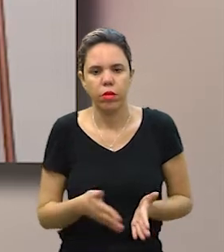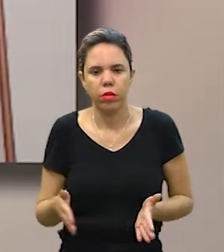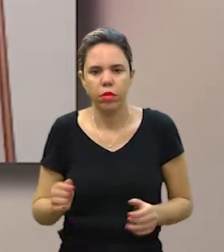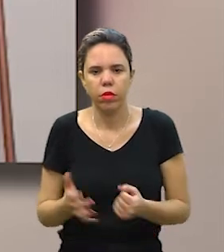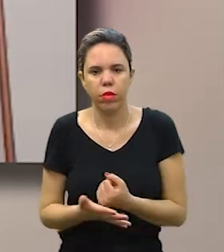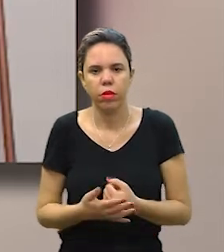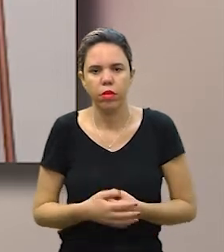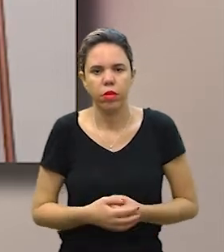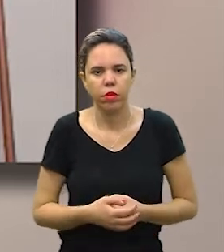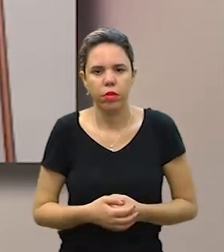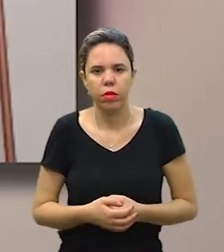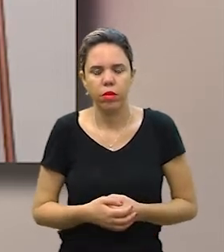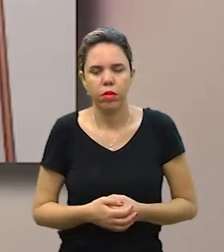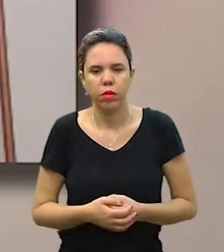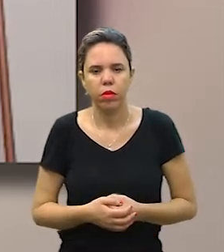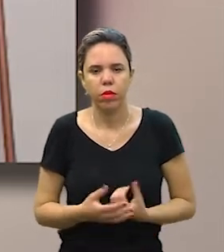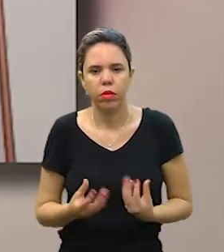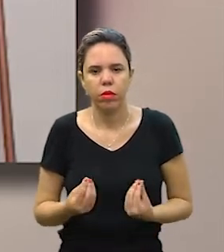essa pandemia,